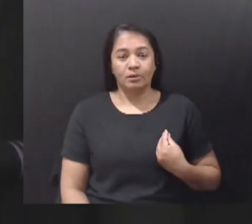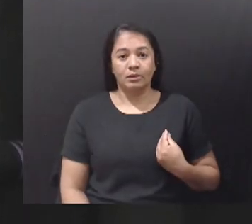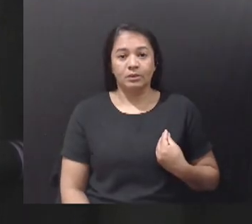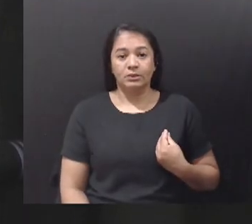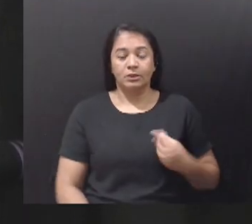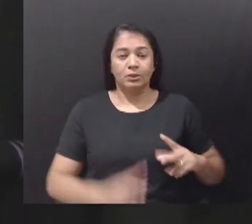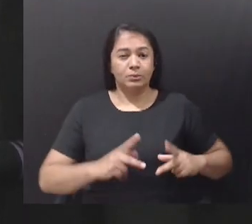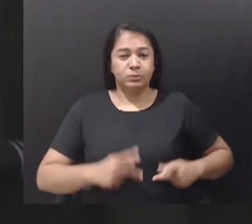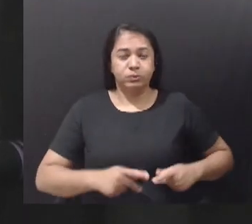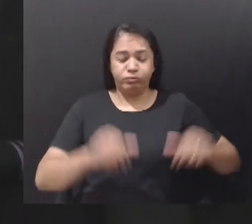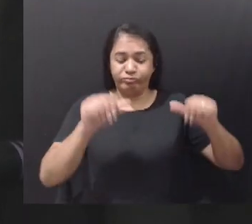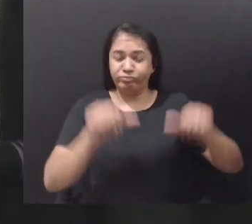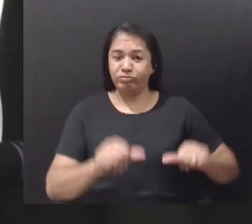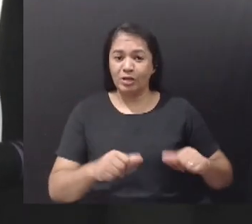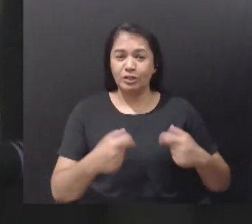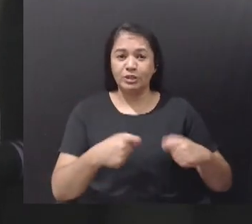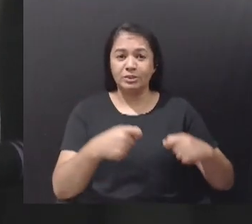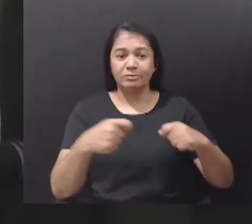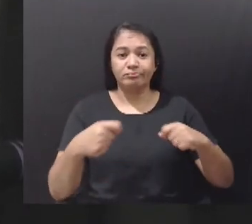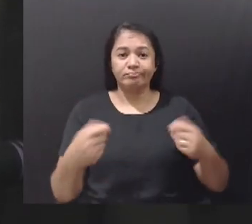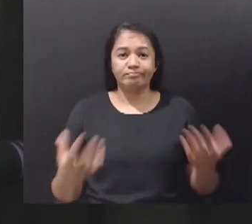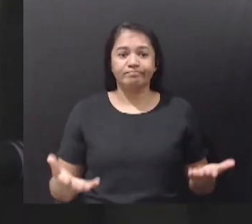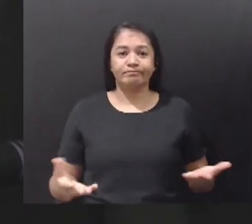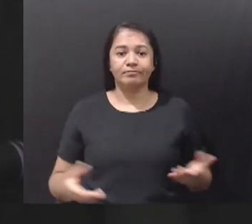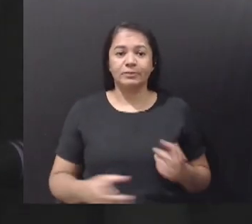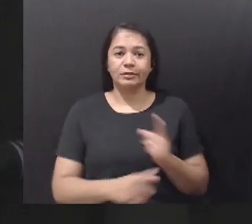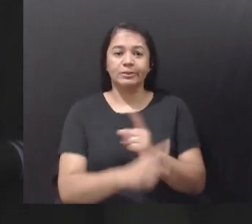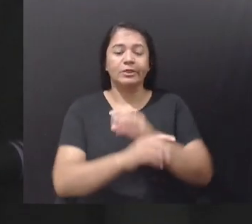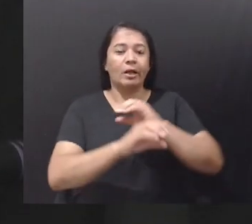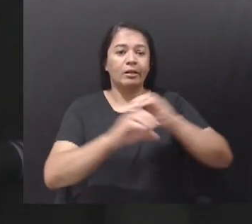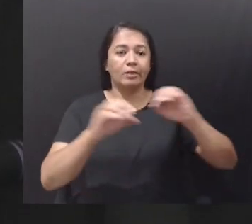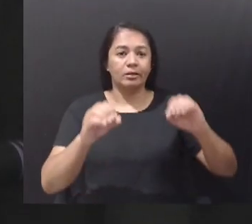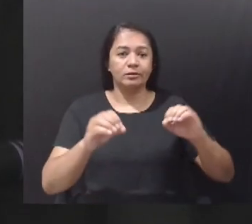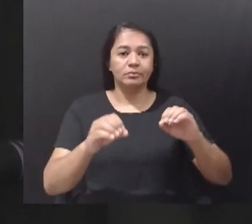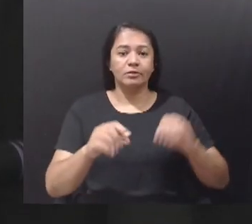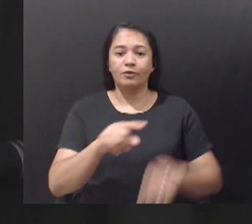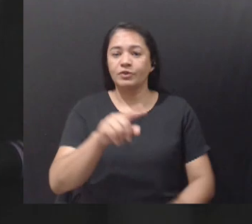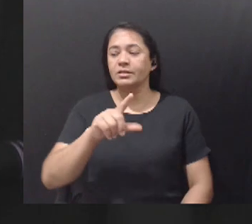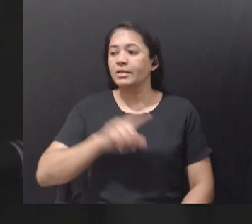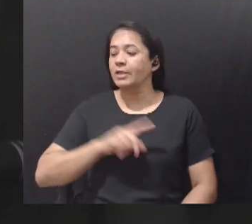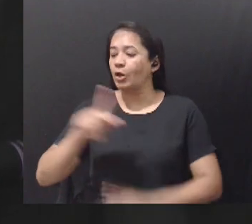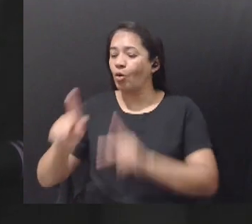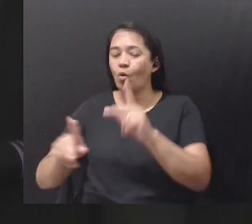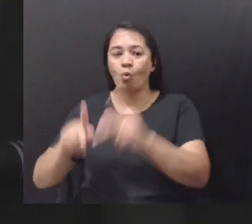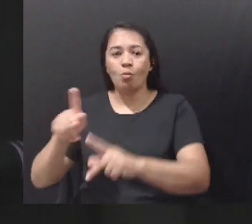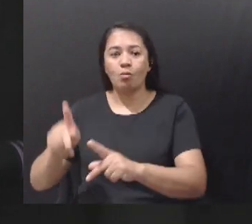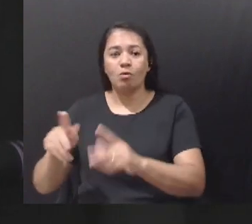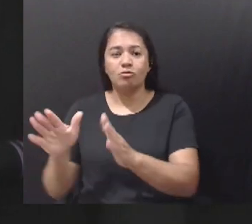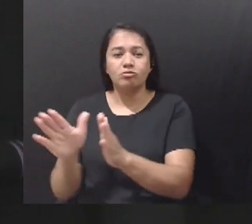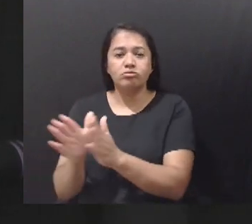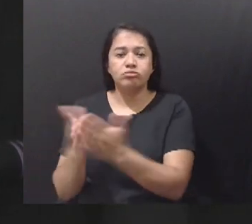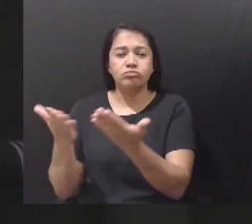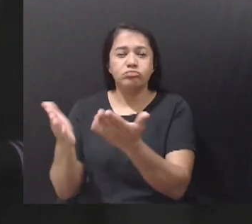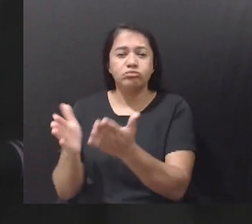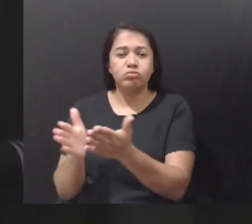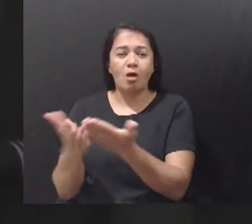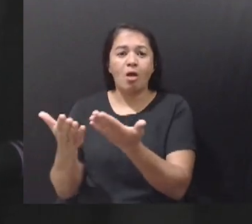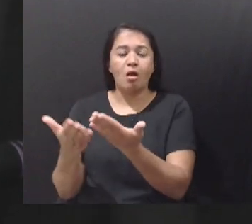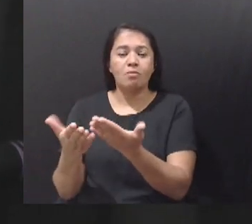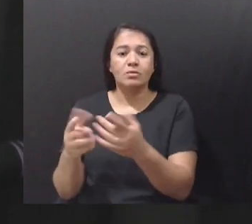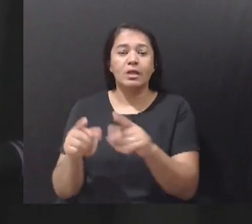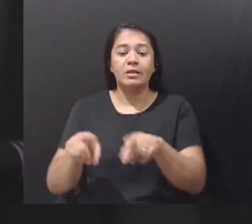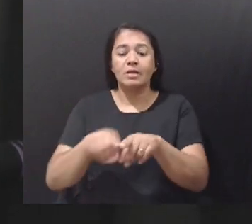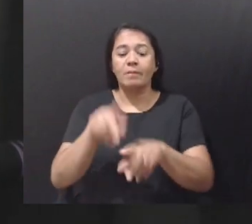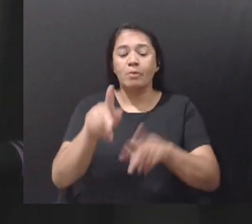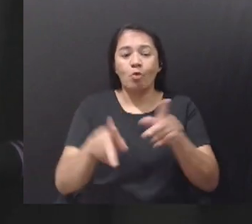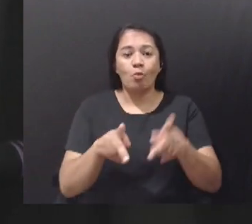sentido das necessidades não serem atendidas. Você tem a população que é pobre, né? Você tem a população com uma